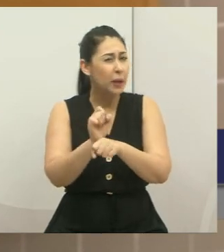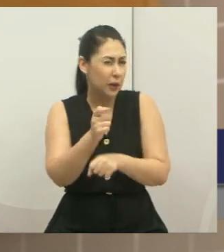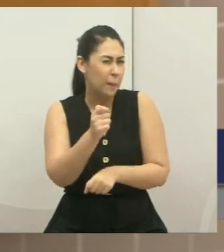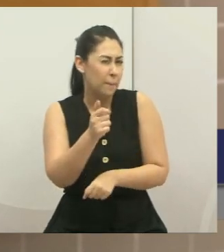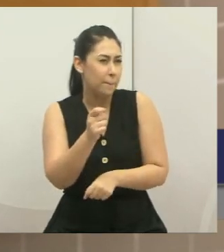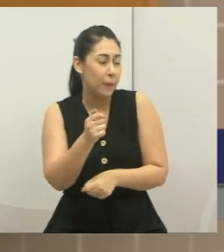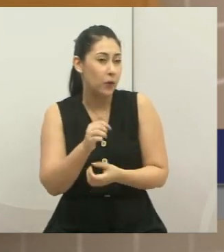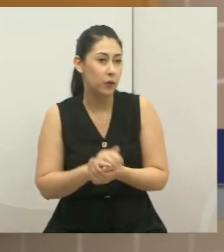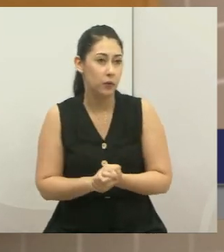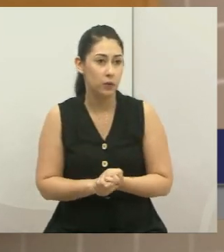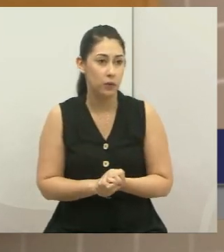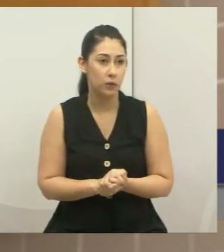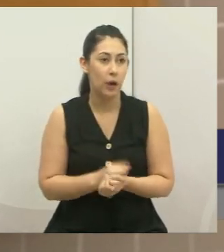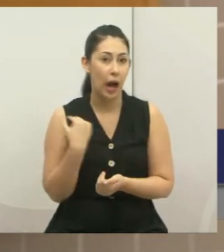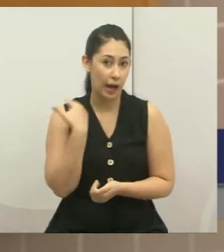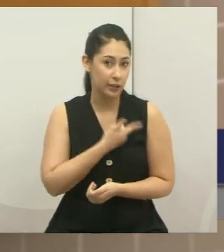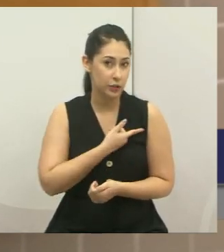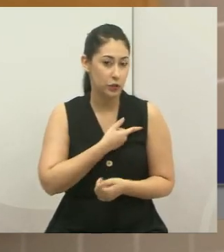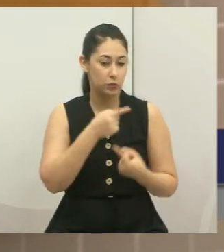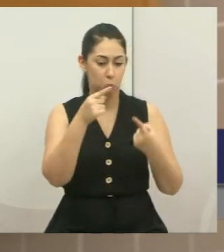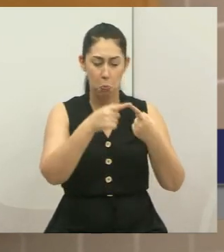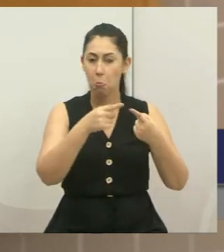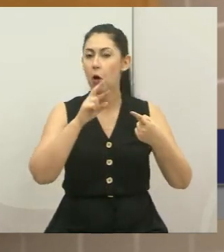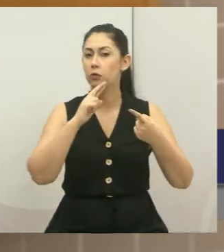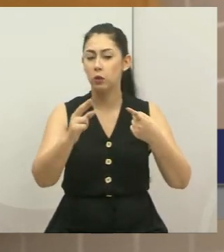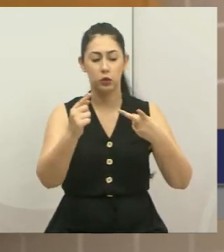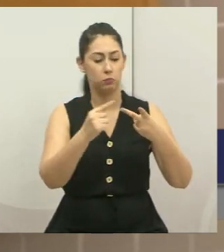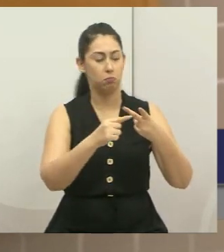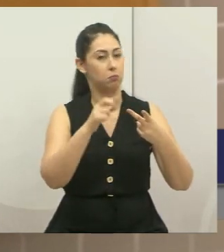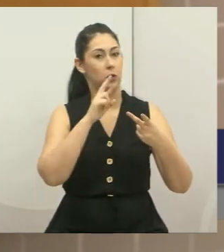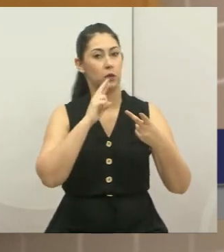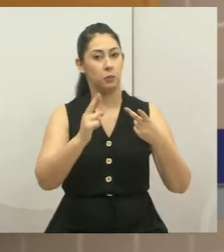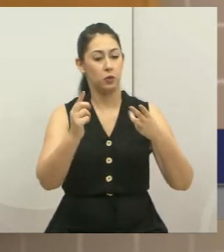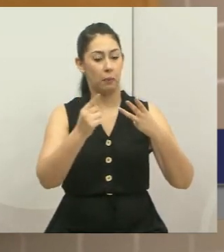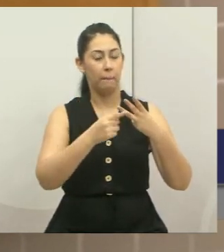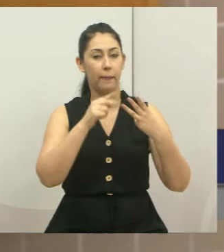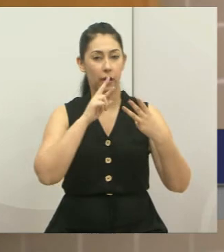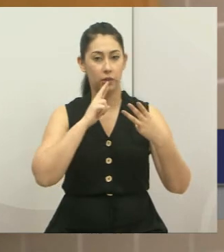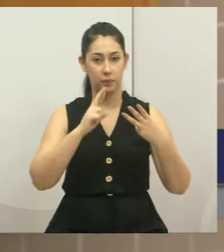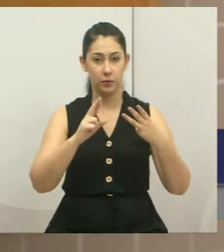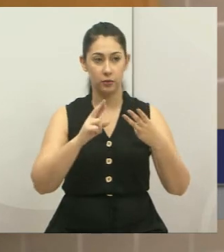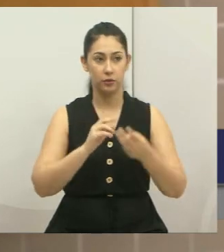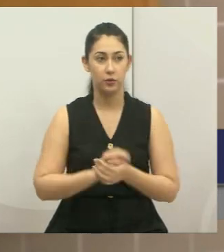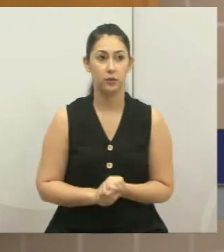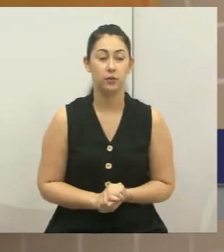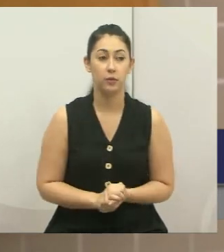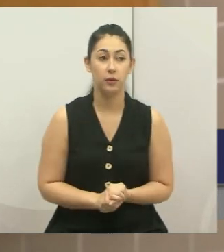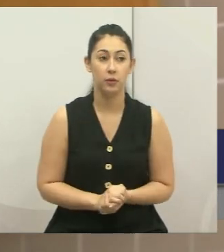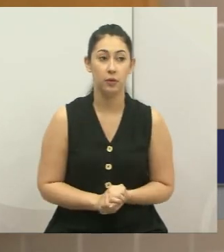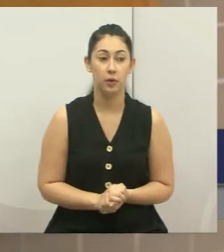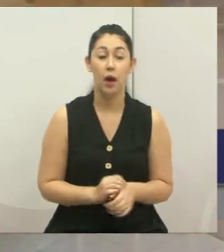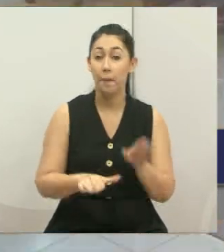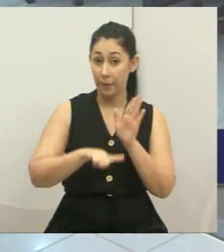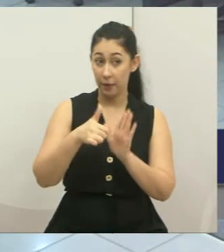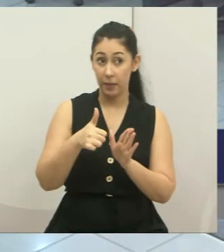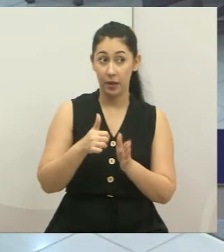a gente consegue fazer uma por uma, pode ser? Então o senhor volta com a segunda manifestação, a primeira manifestação eu